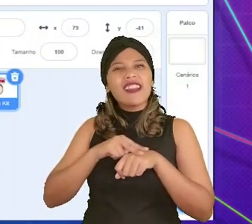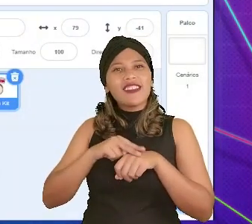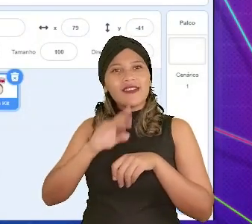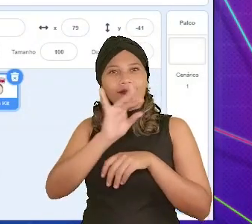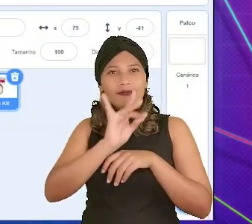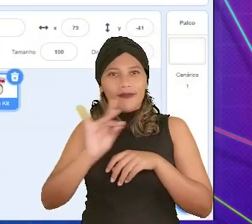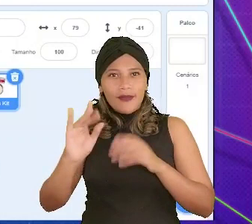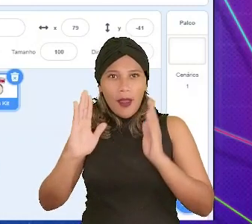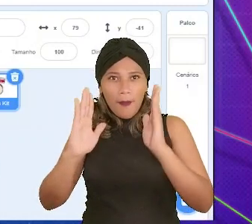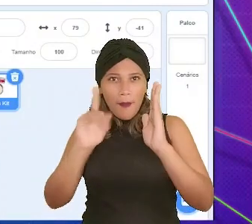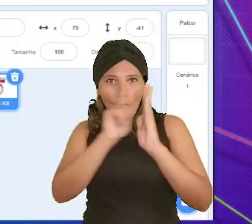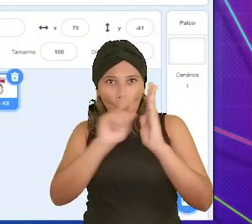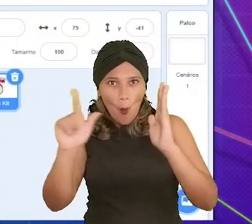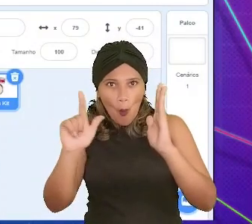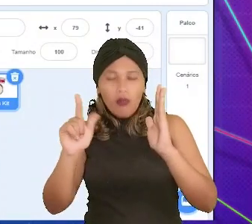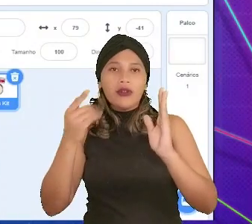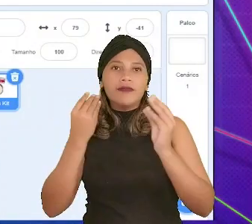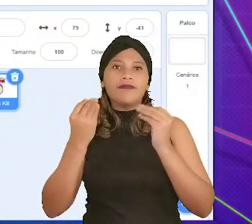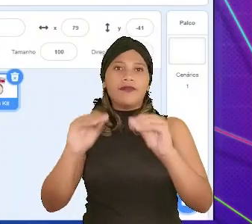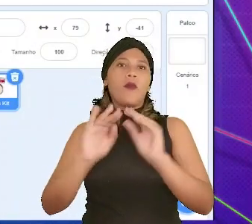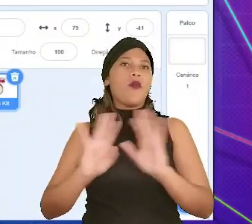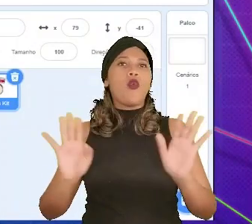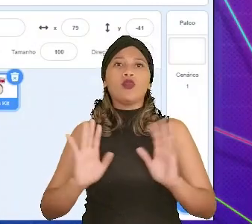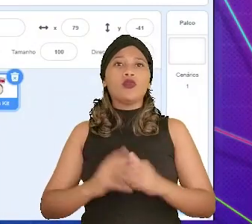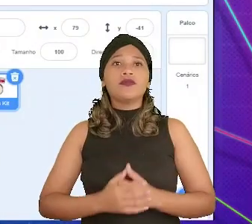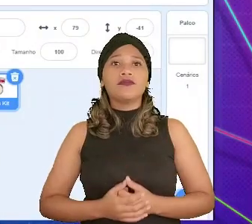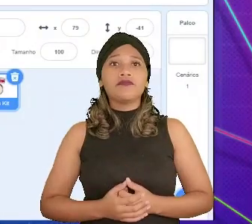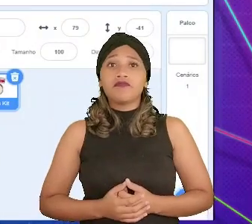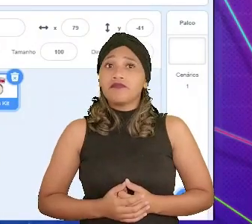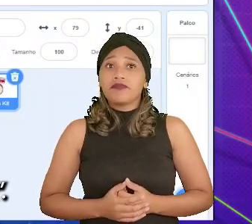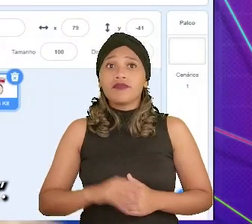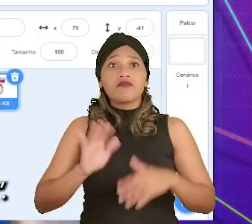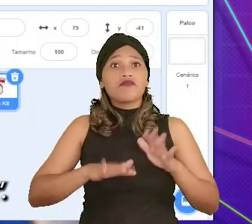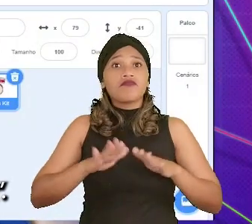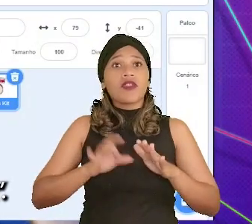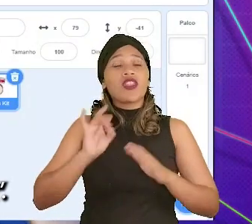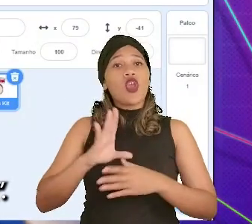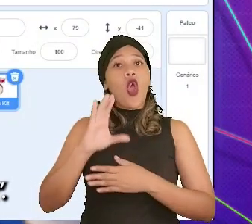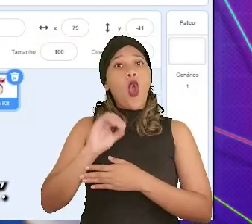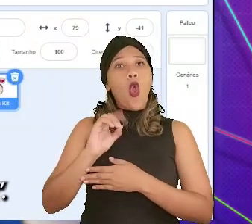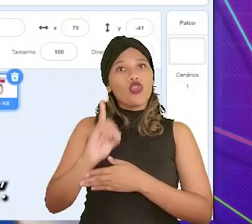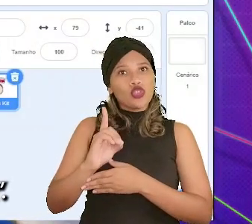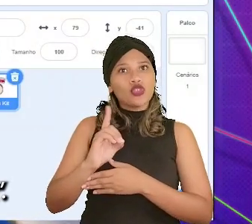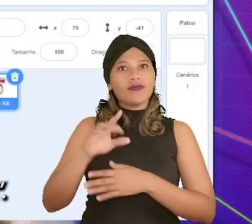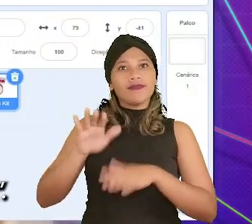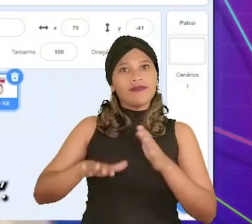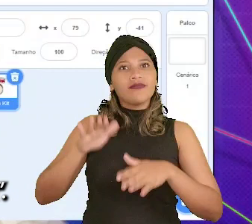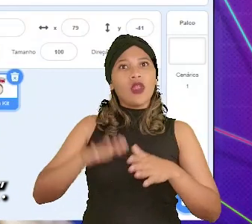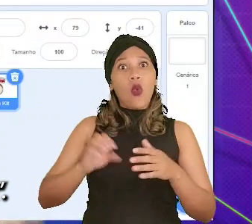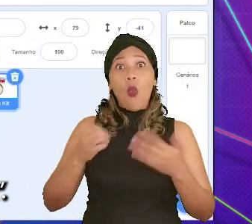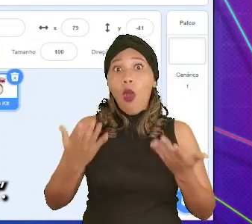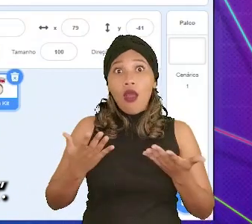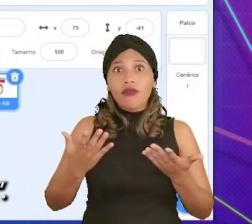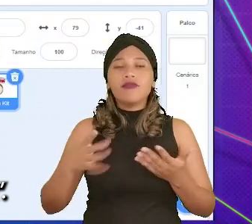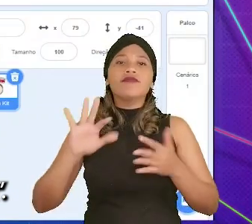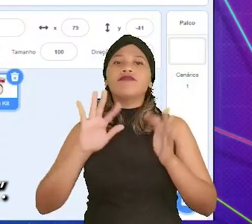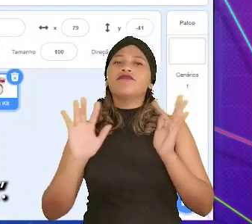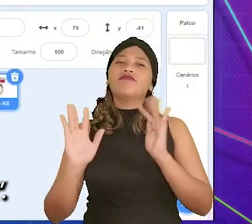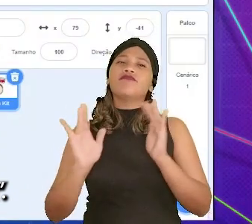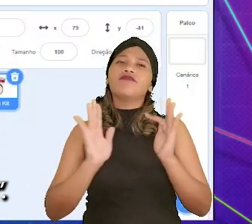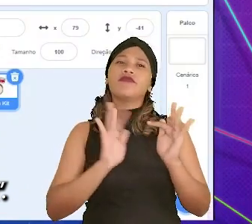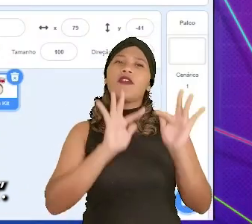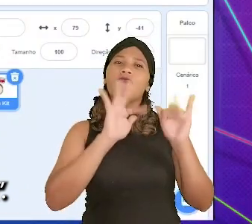para cima do espaço em branco na barrinha rosa. E pronto! Agora é só configurar as batidas e finalizar todo